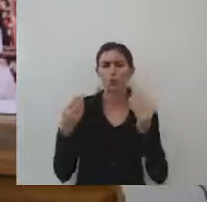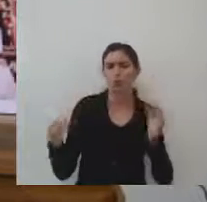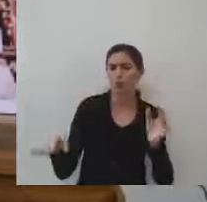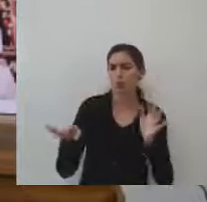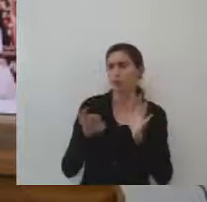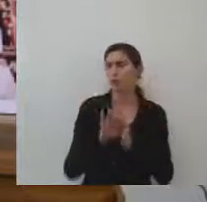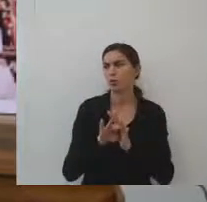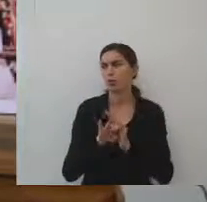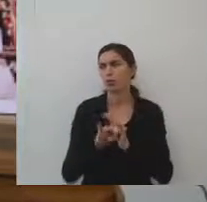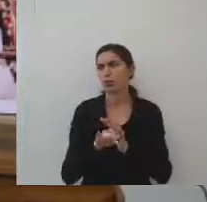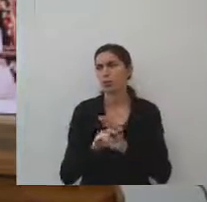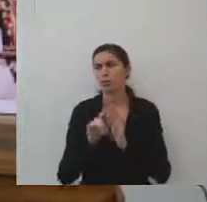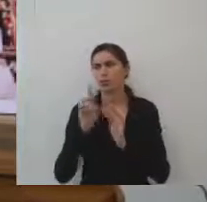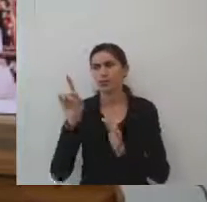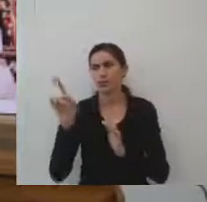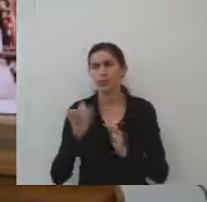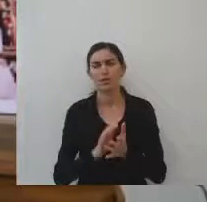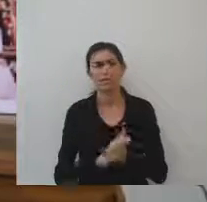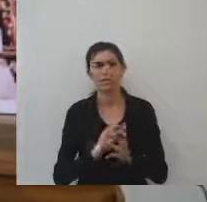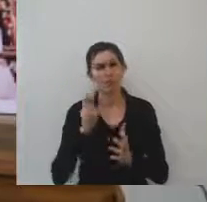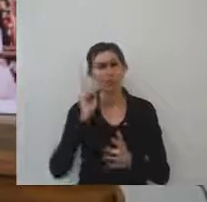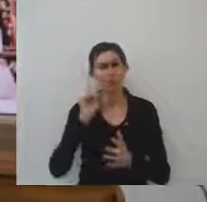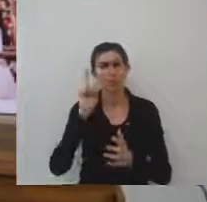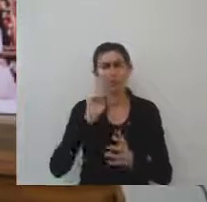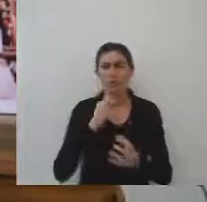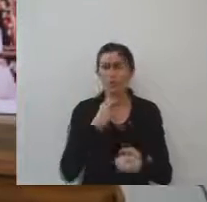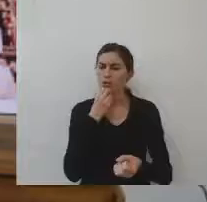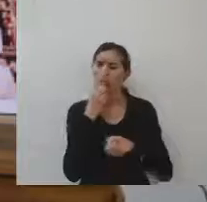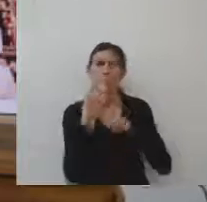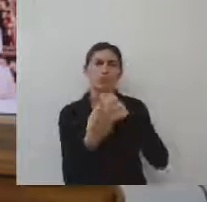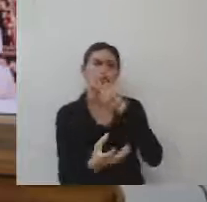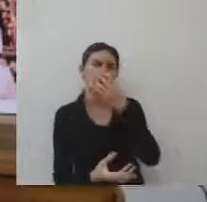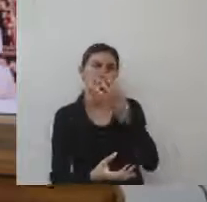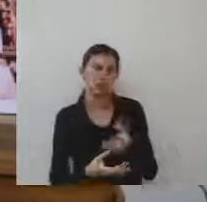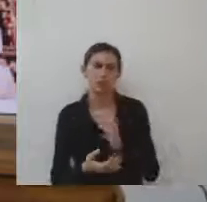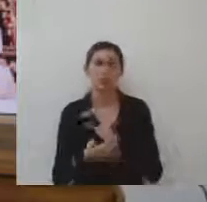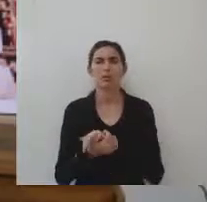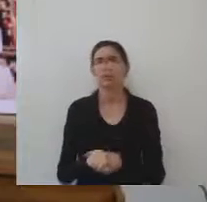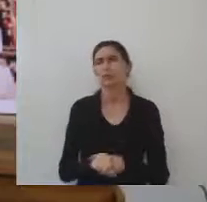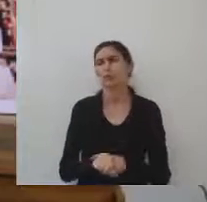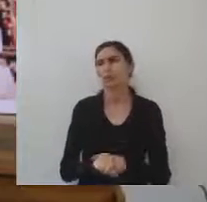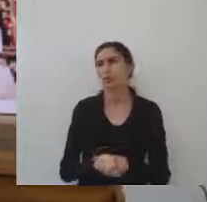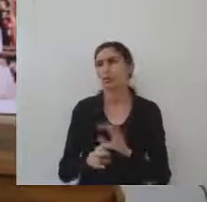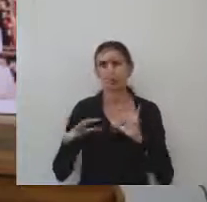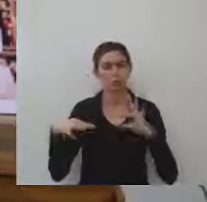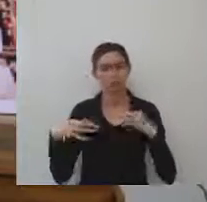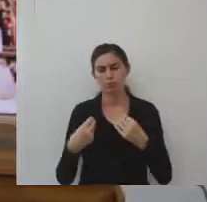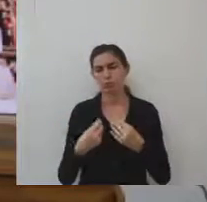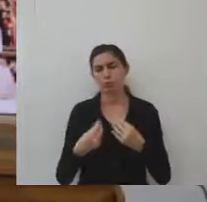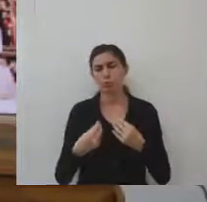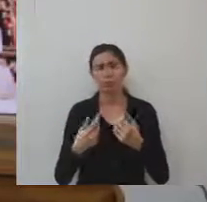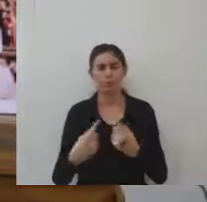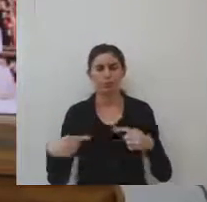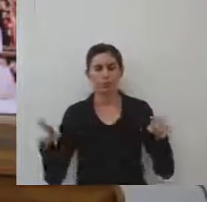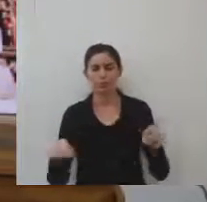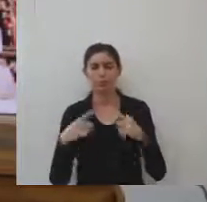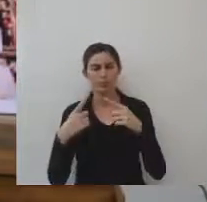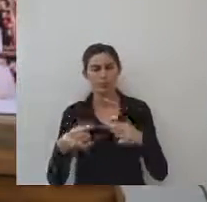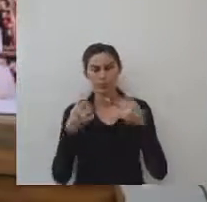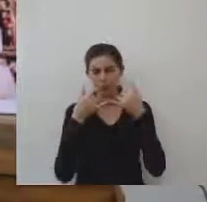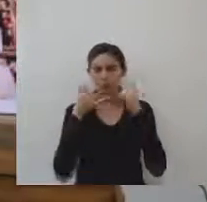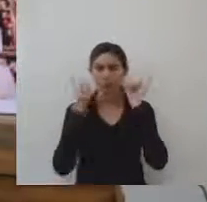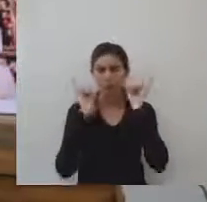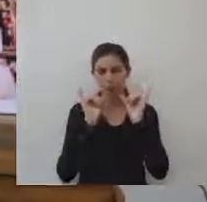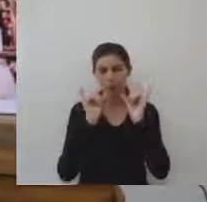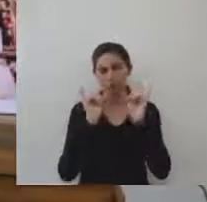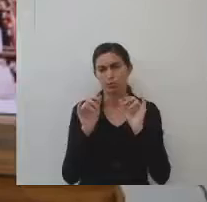chegado, a história que é contada baseada em todo o seu enredo do boi, né?